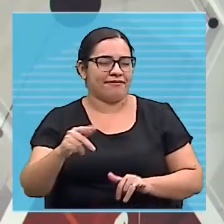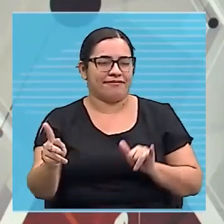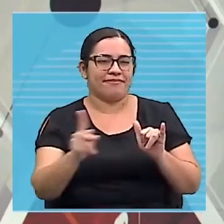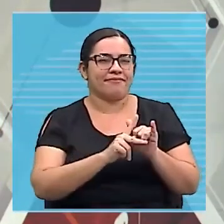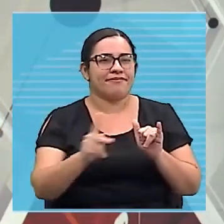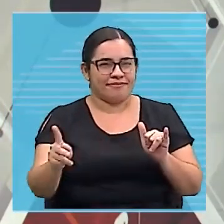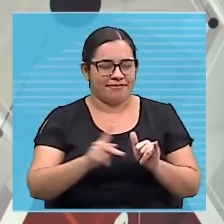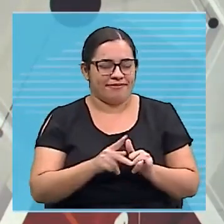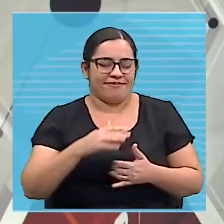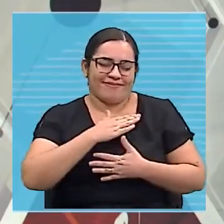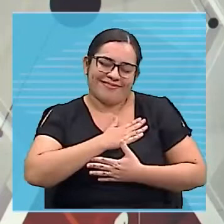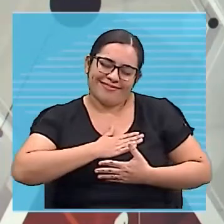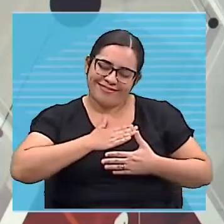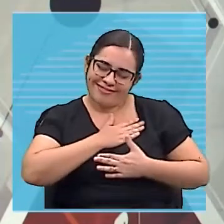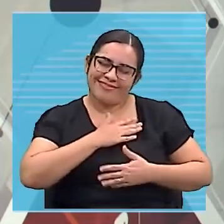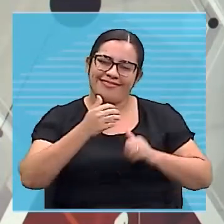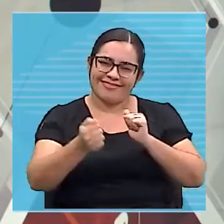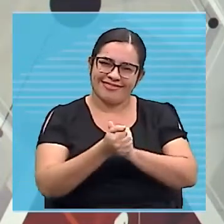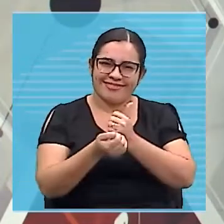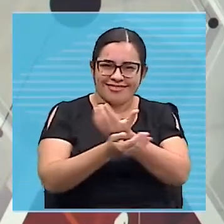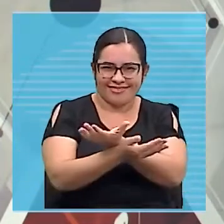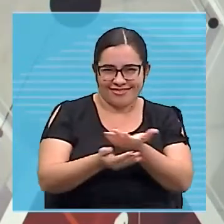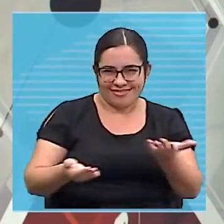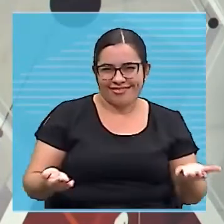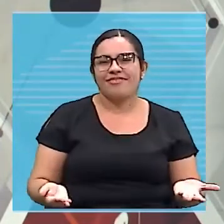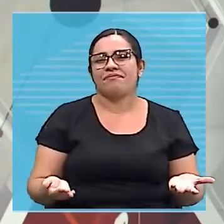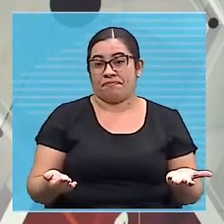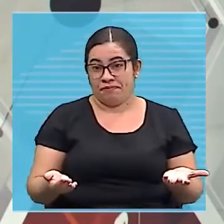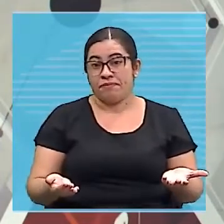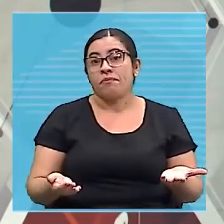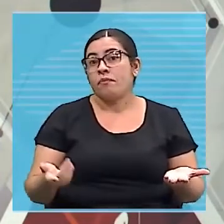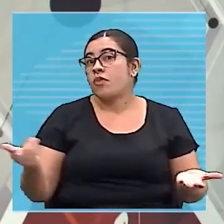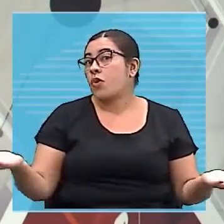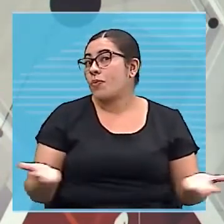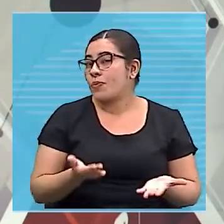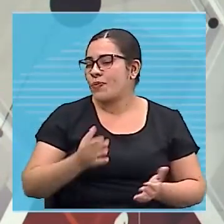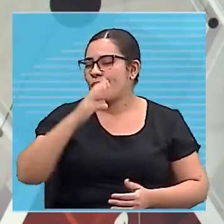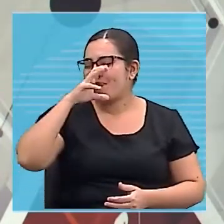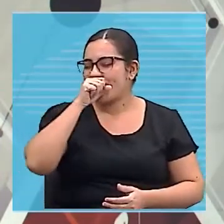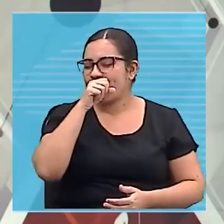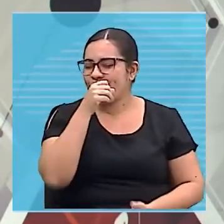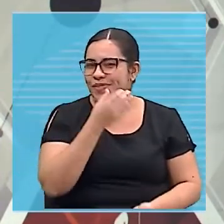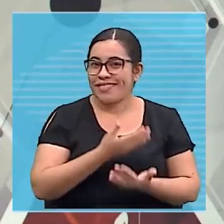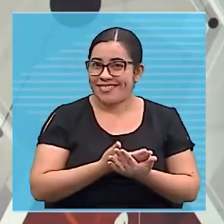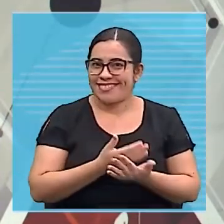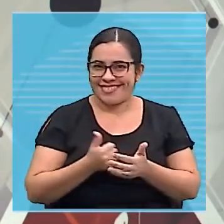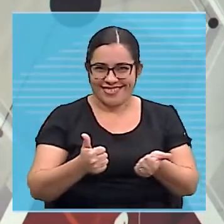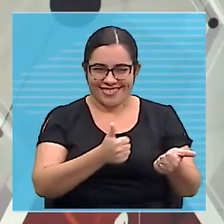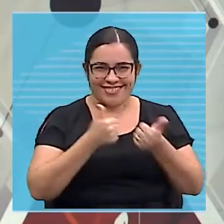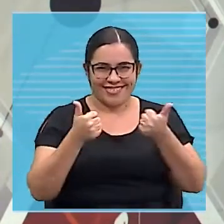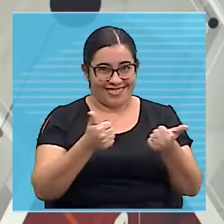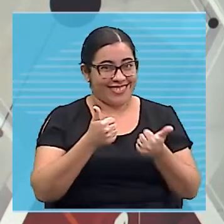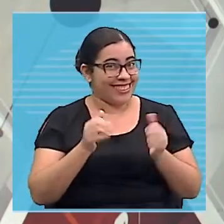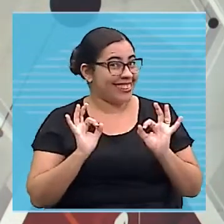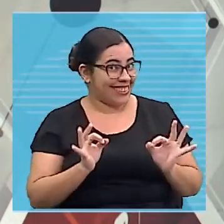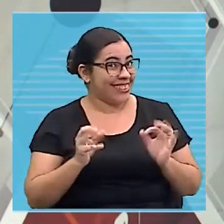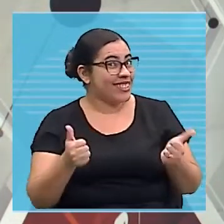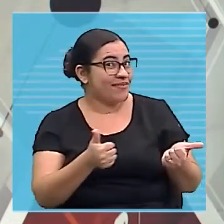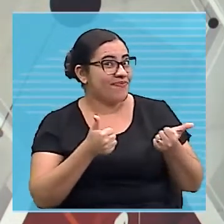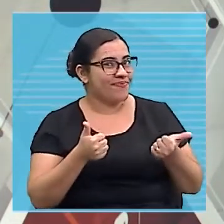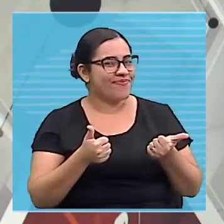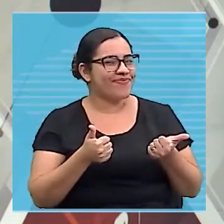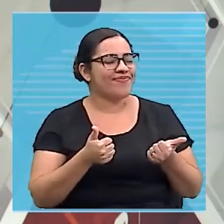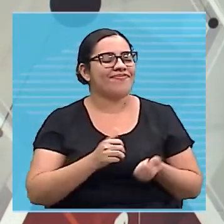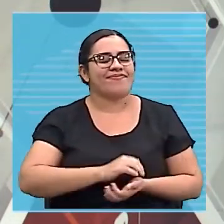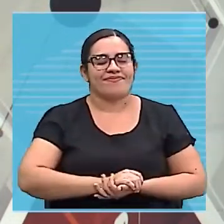educação prazer estar aqui com todos vocês e mais um sábado letivo beleza tudo certo com